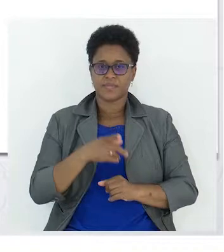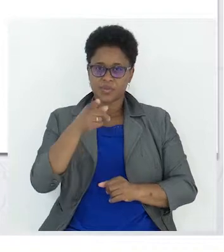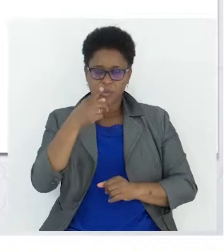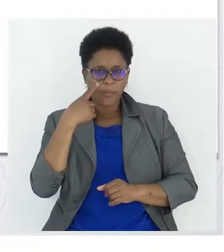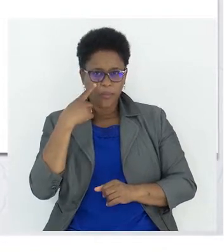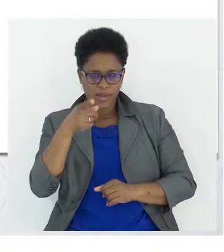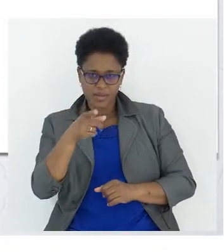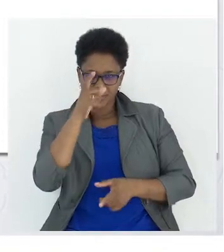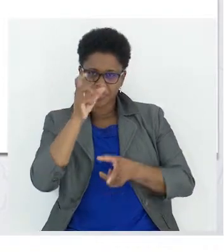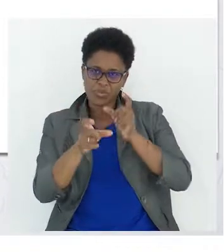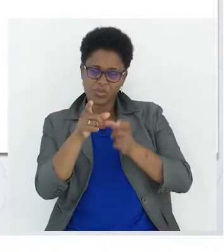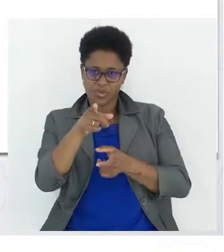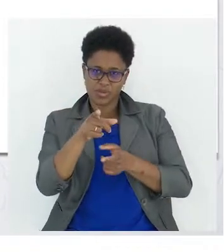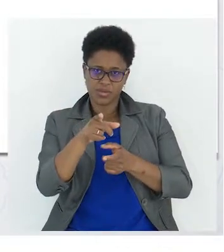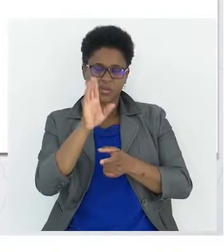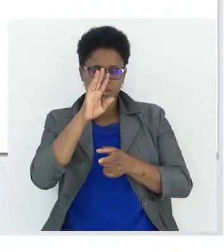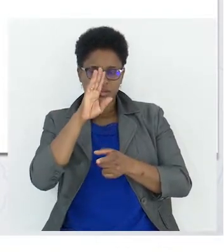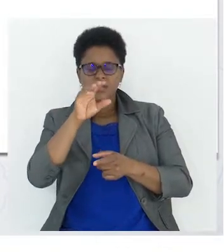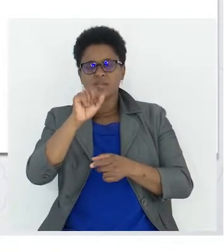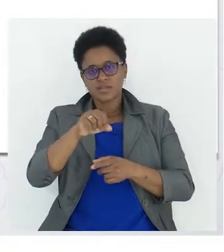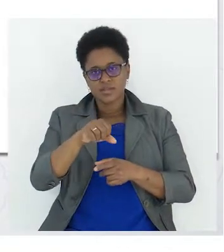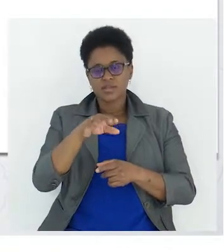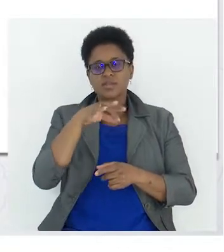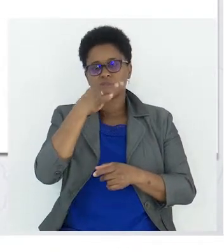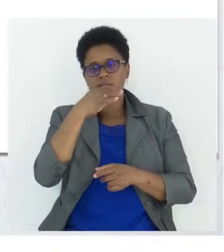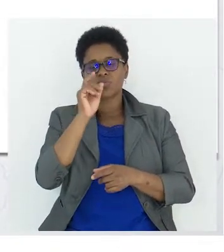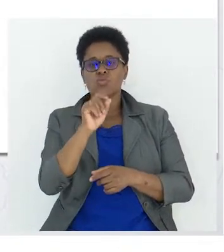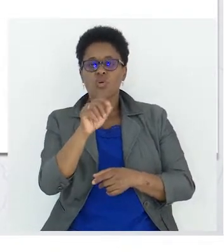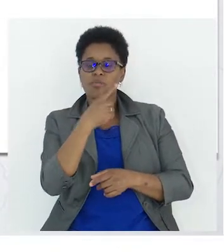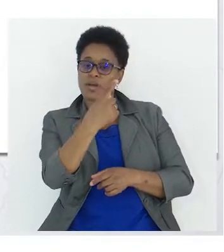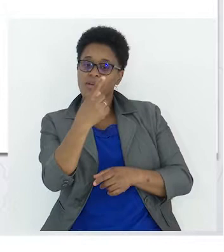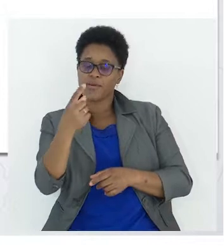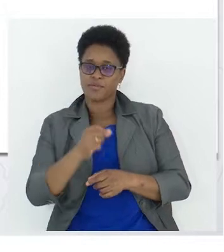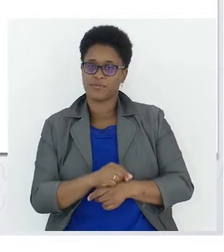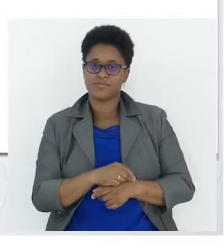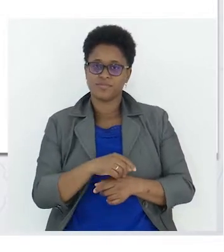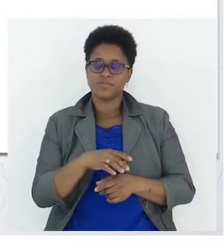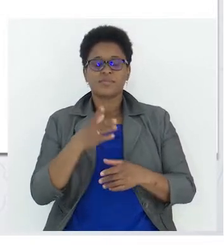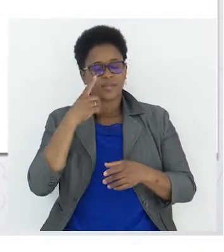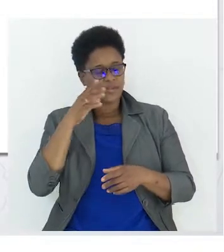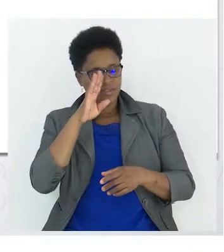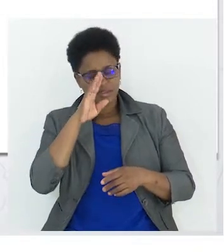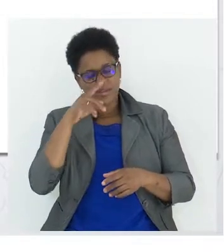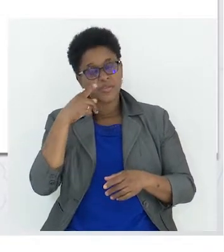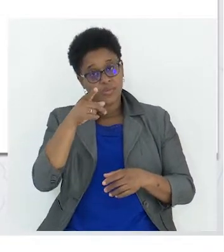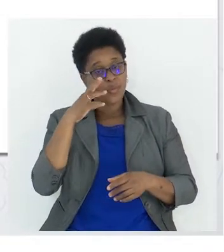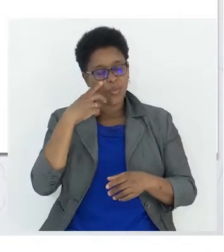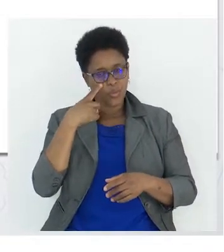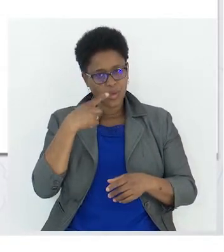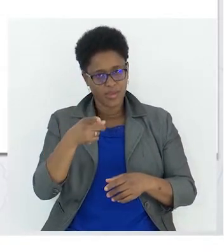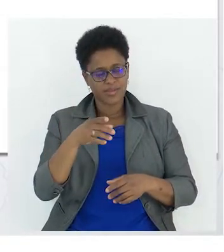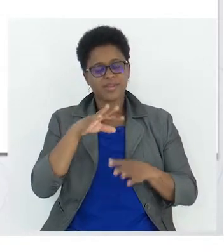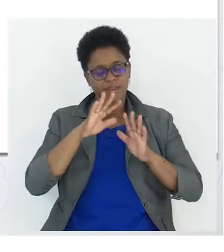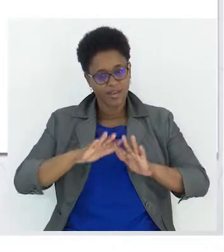Conheces os intervenientes? Se sim, diz o nome de cada um. Se conheces, tranquilamente, diz somente o nome de cada